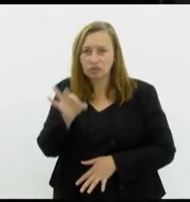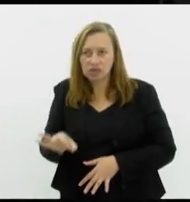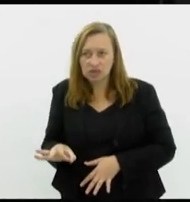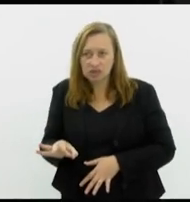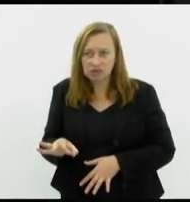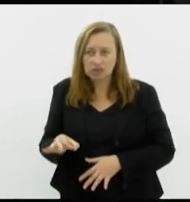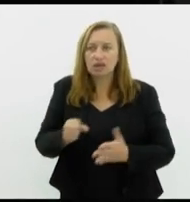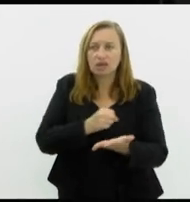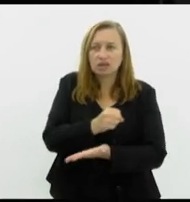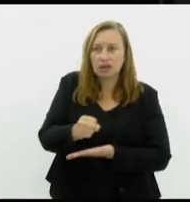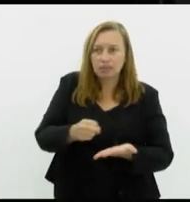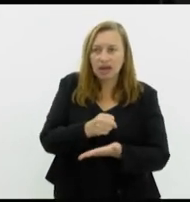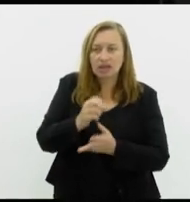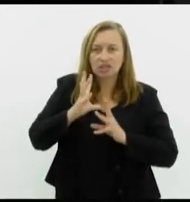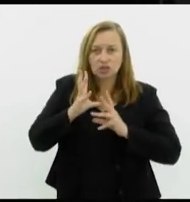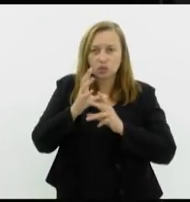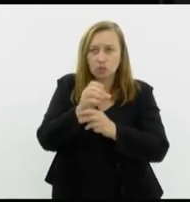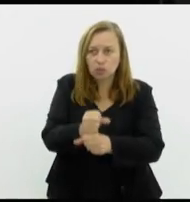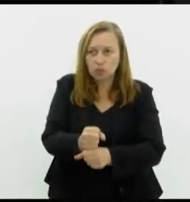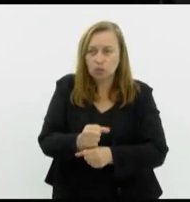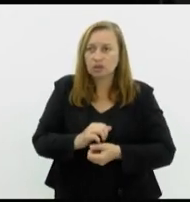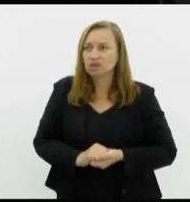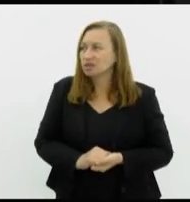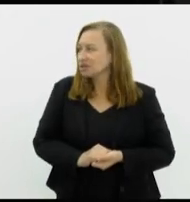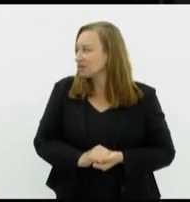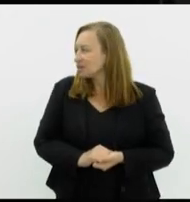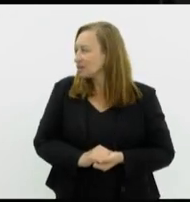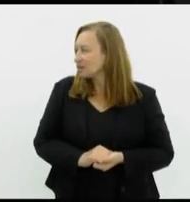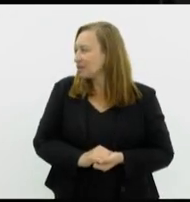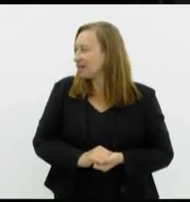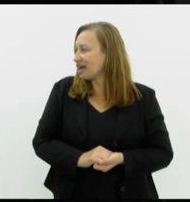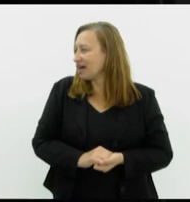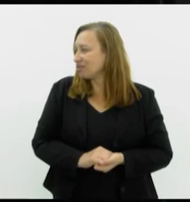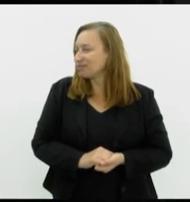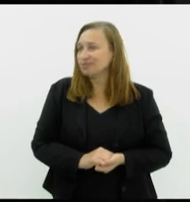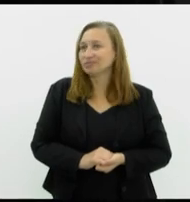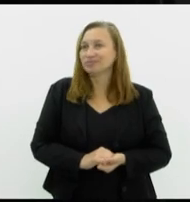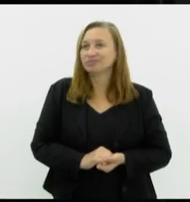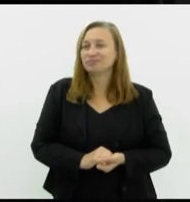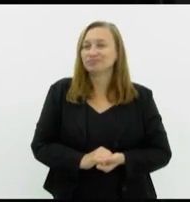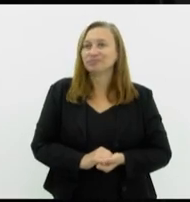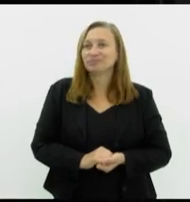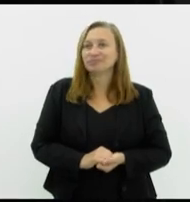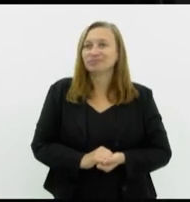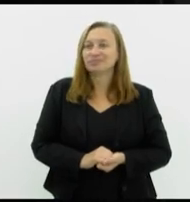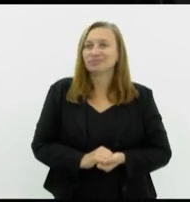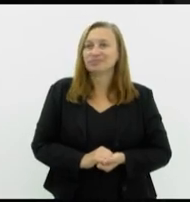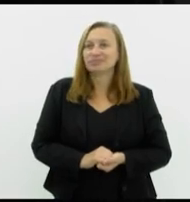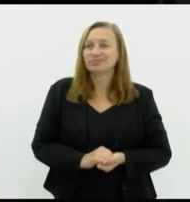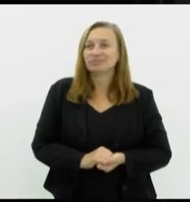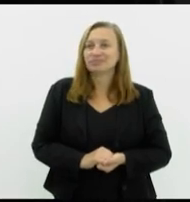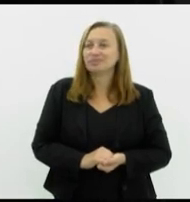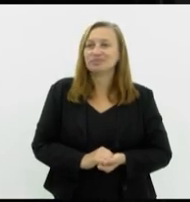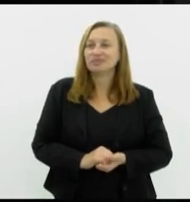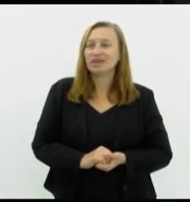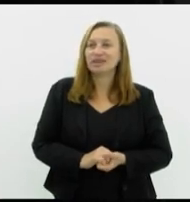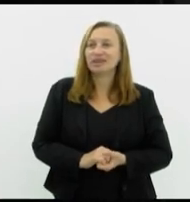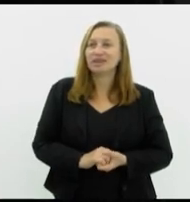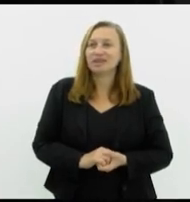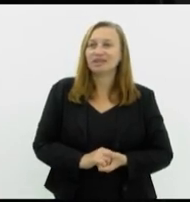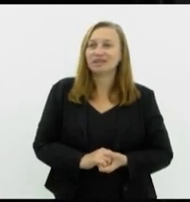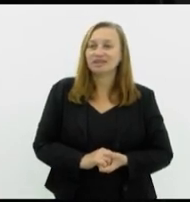0,37% da base de cálculo da receita líquida de impostos, segundo o